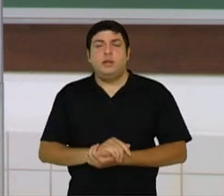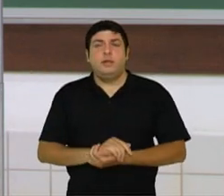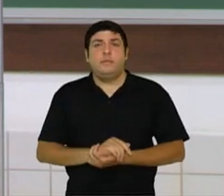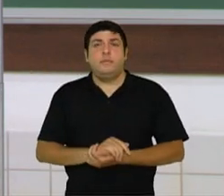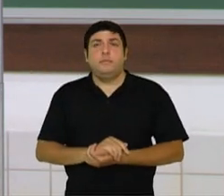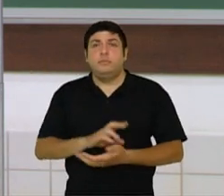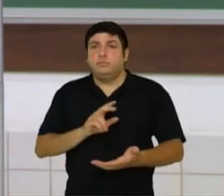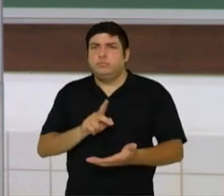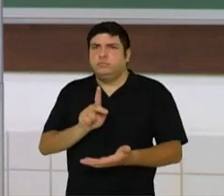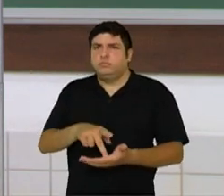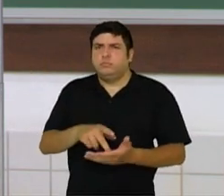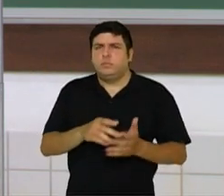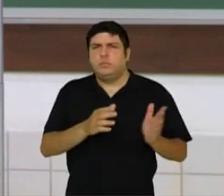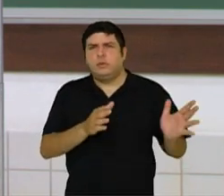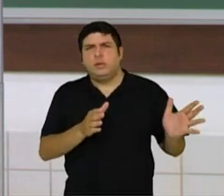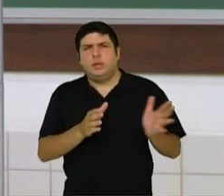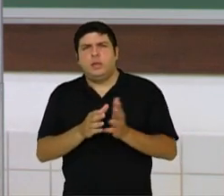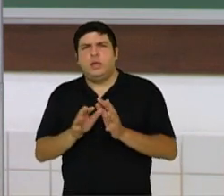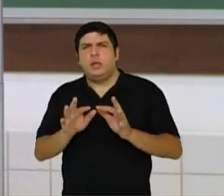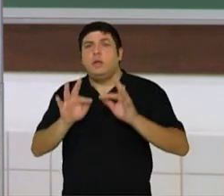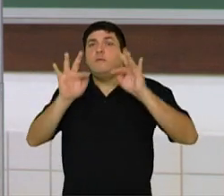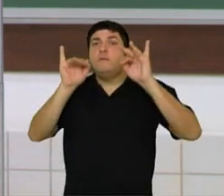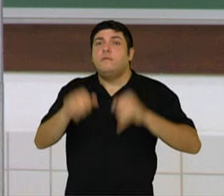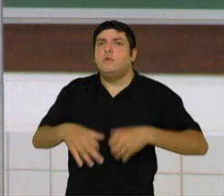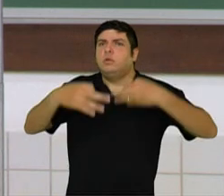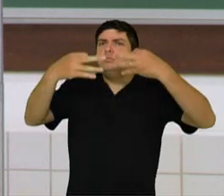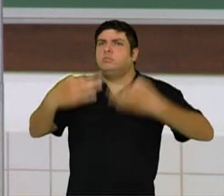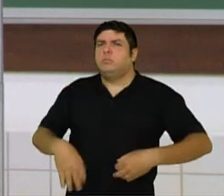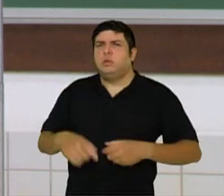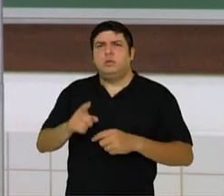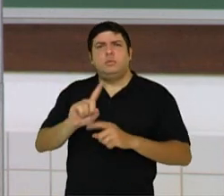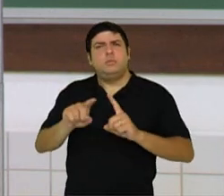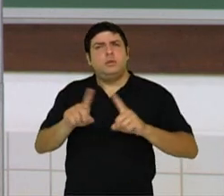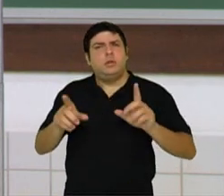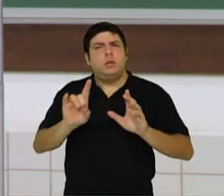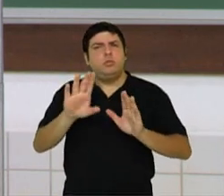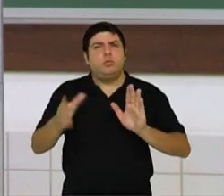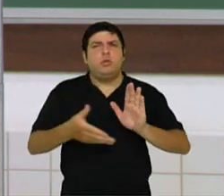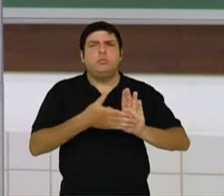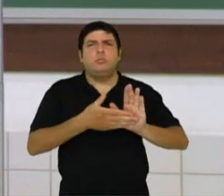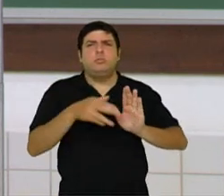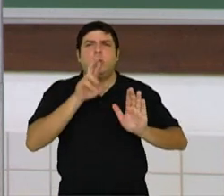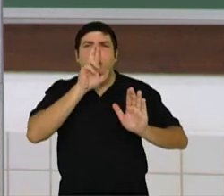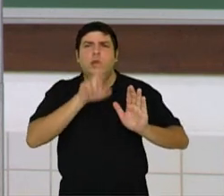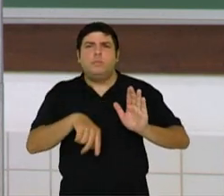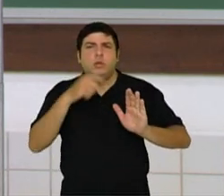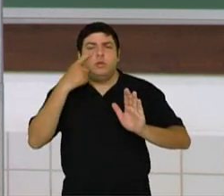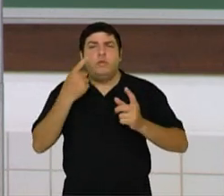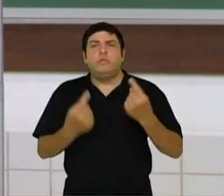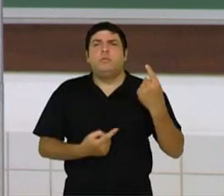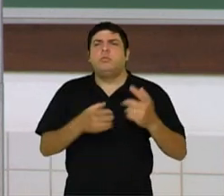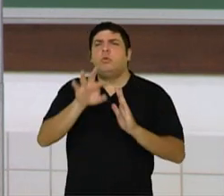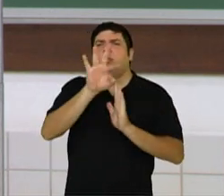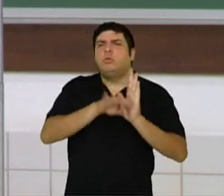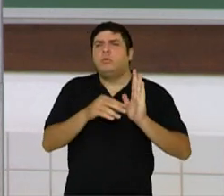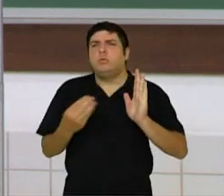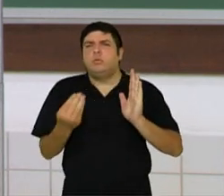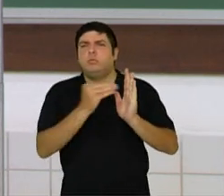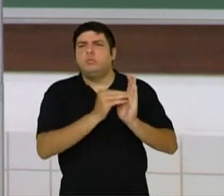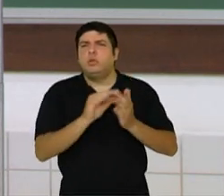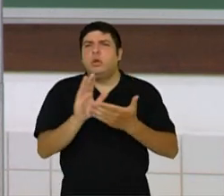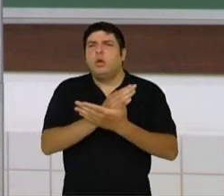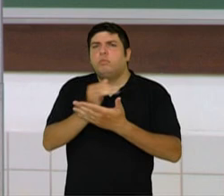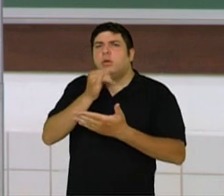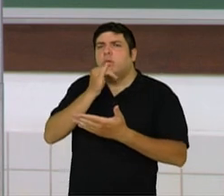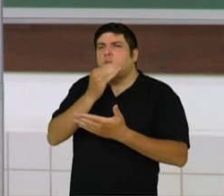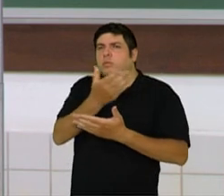fim, tá? Mas são possíveis respostas e a gente vai ver ali, né, quais textos eu coloquei, alguns exemplos para você.